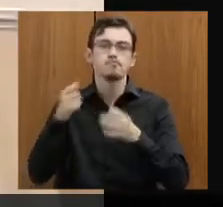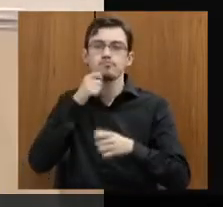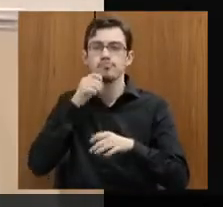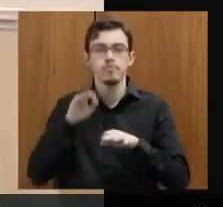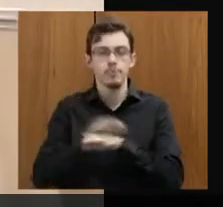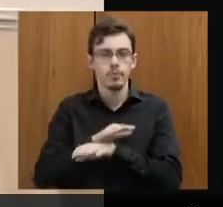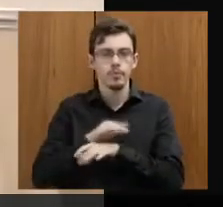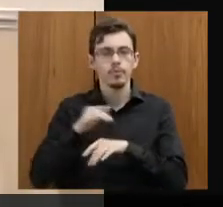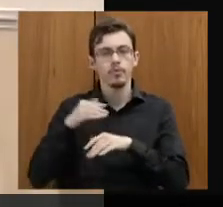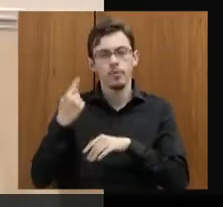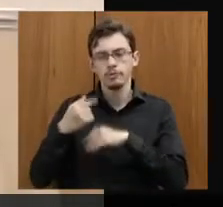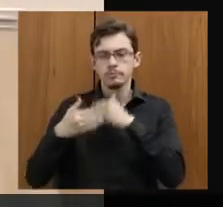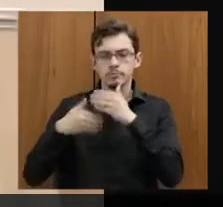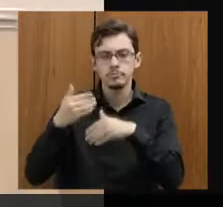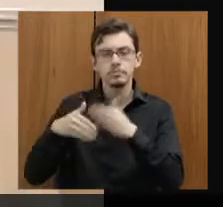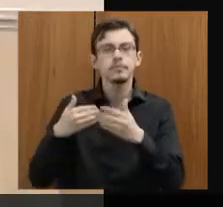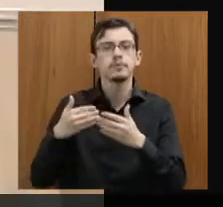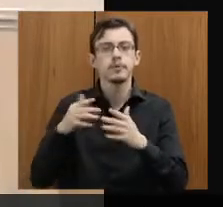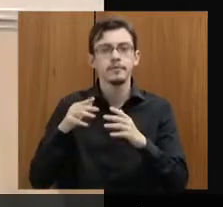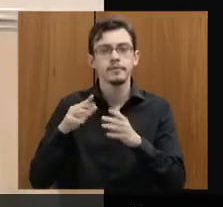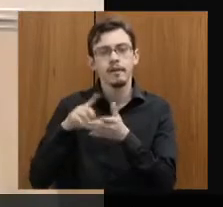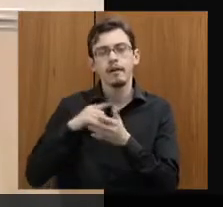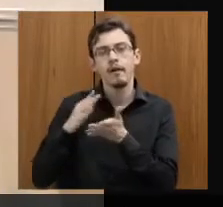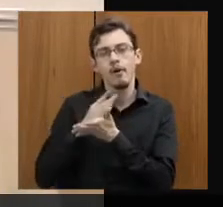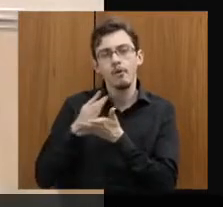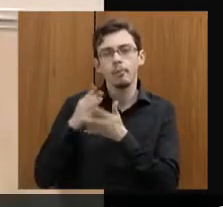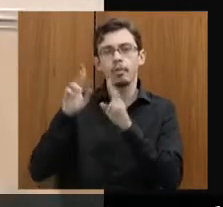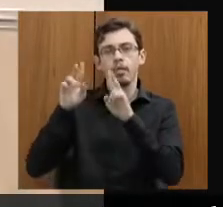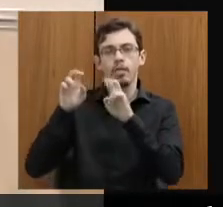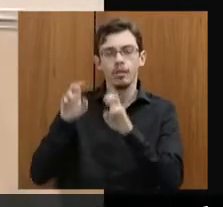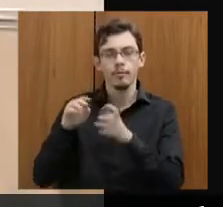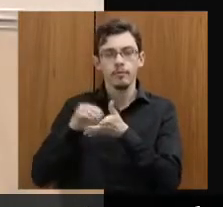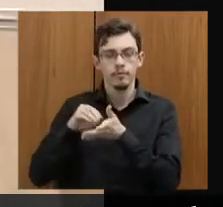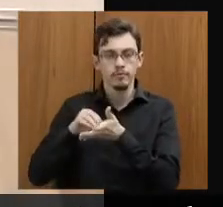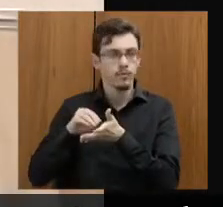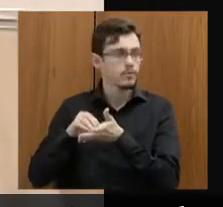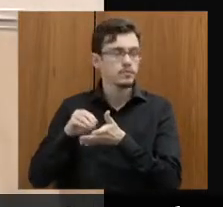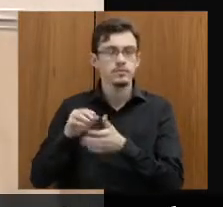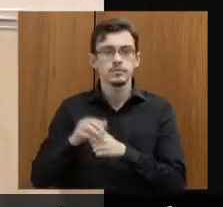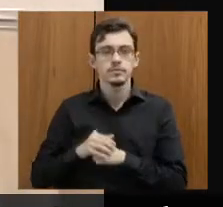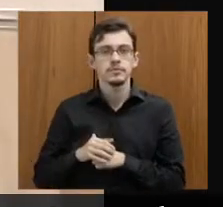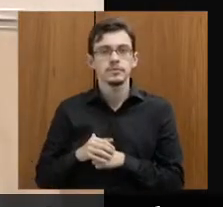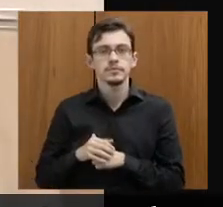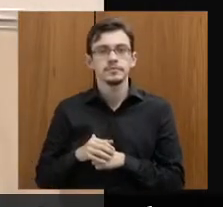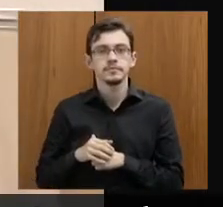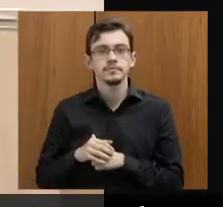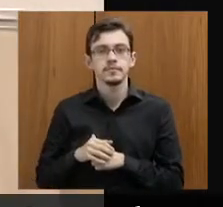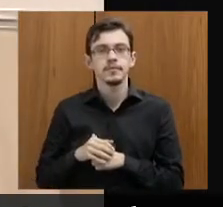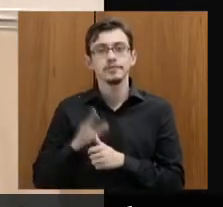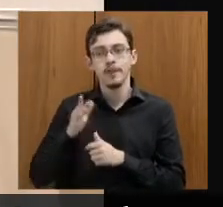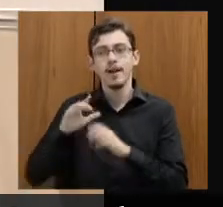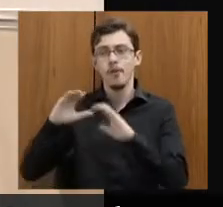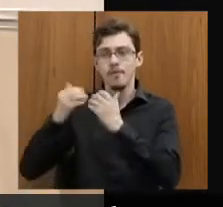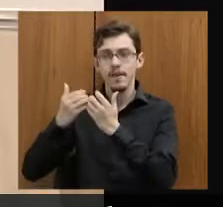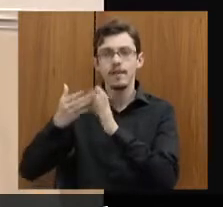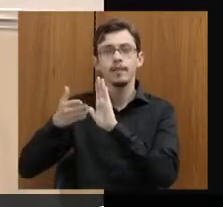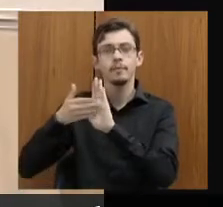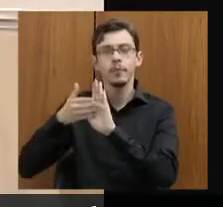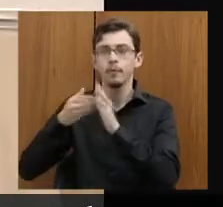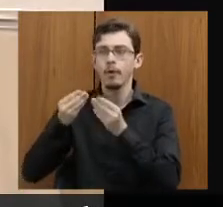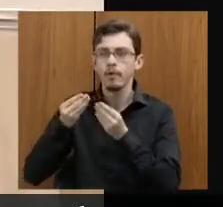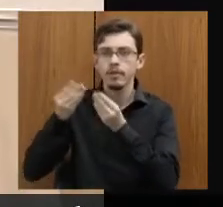é concretizar toda tudo aquilo que foi proposto né tem sido proposto das conferências tem sido proposto aí